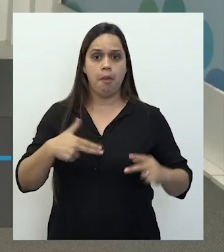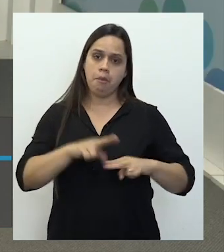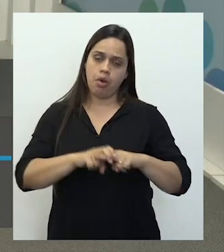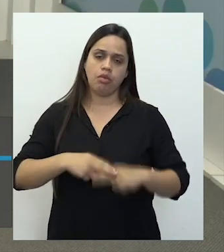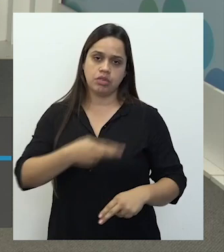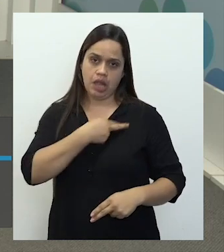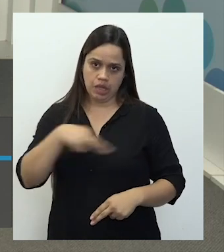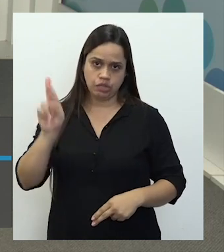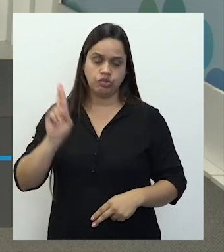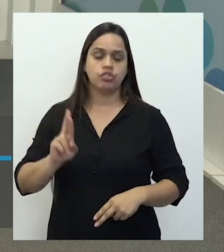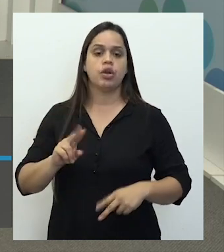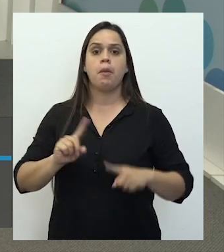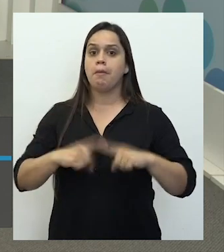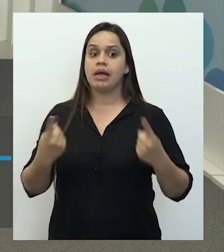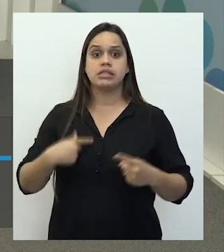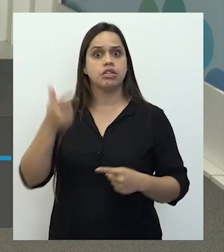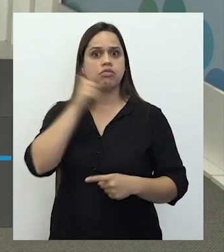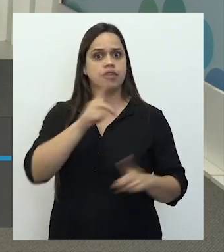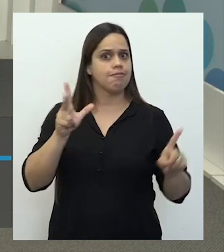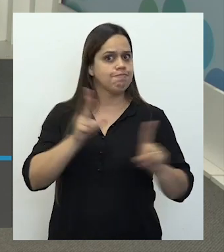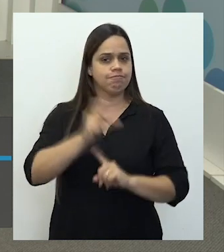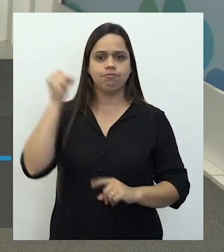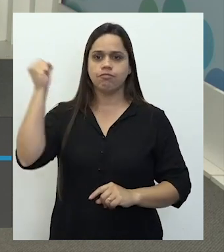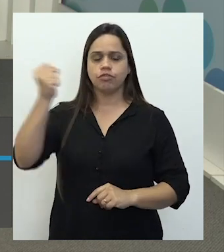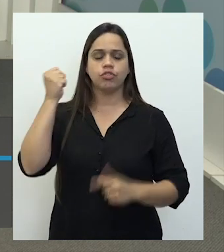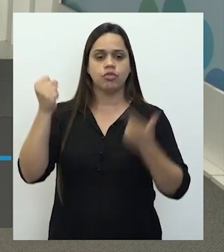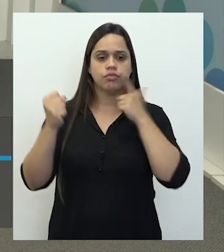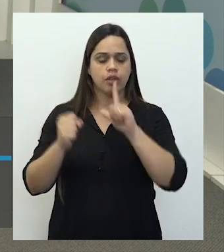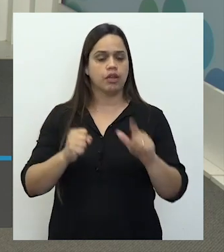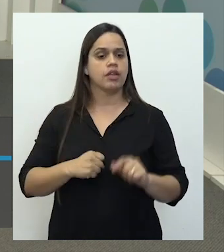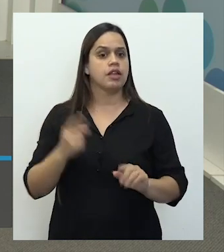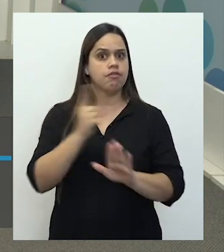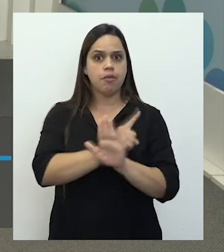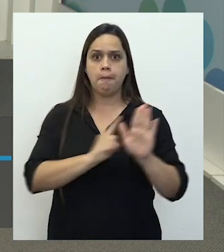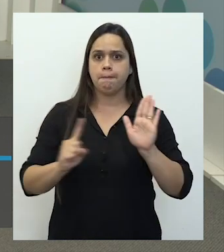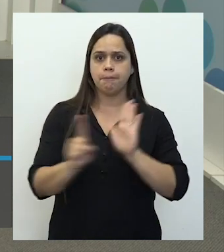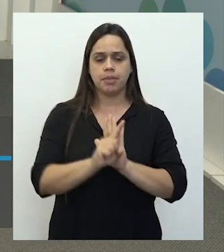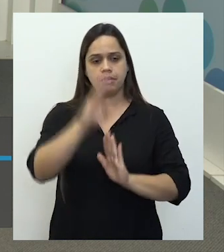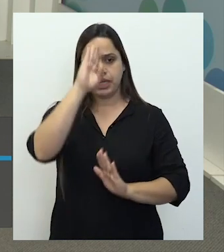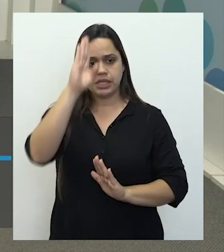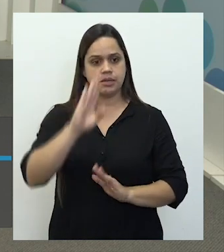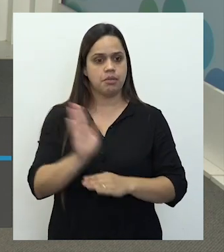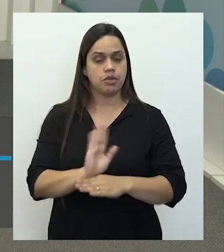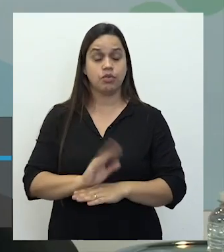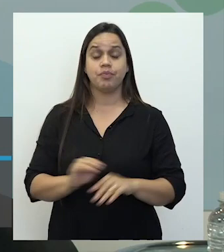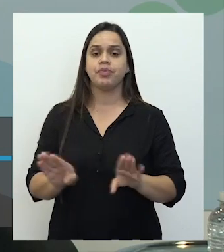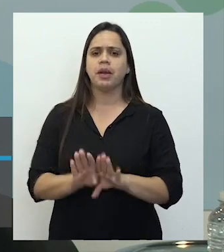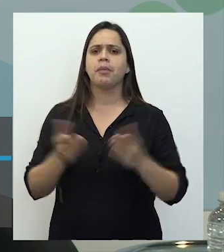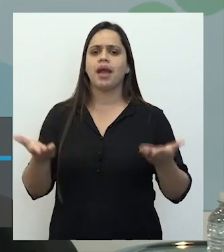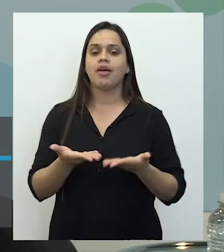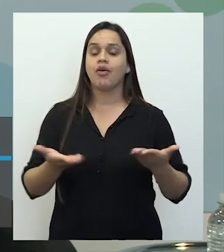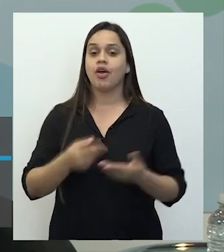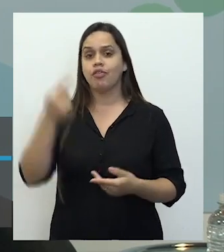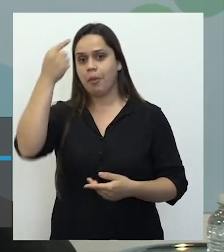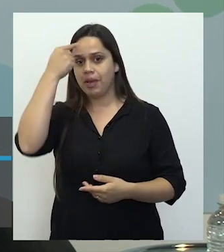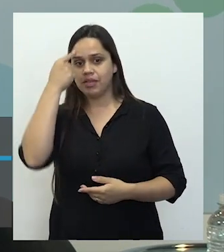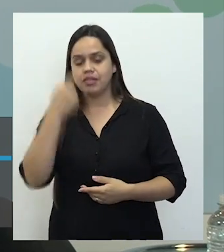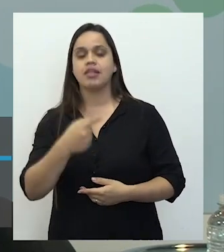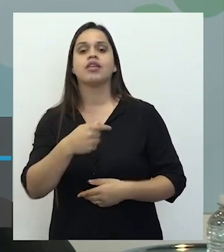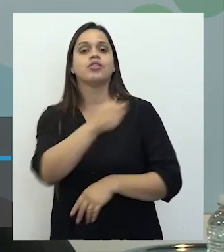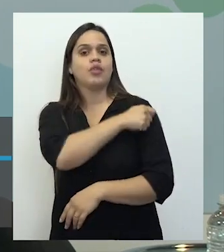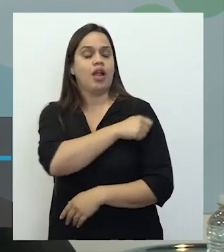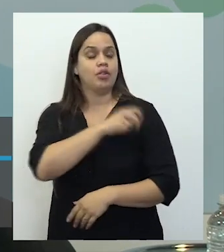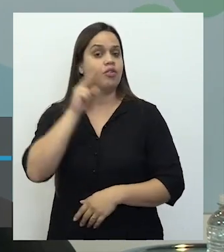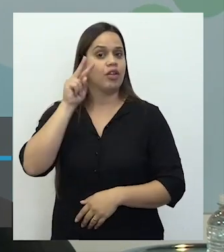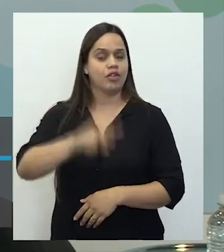mais uma pergunta. Essa pergunta é a cara dos alunos também. Eu fiz muito pensando nos alunos. As professores podem responder. Olha, o aluno tá